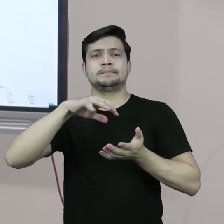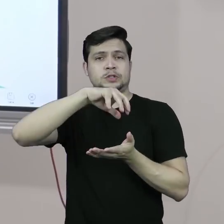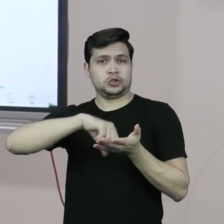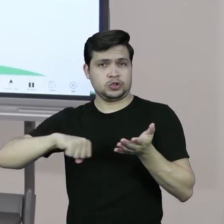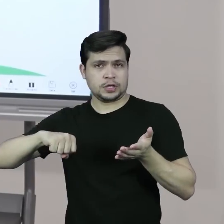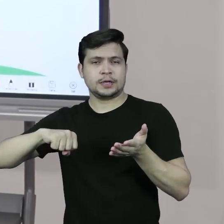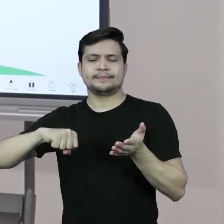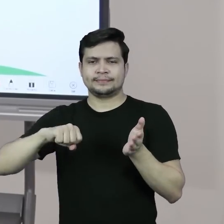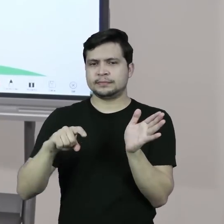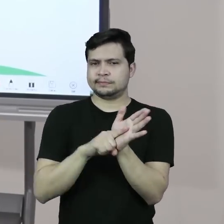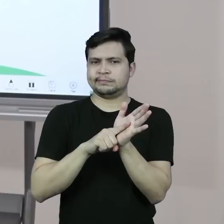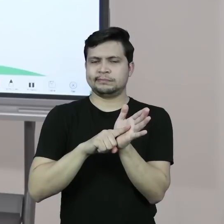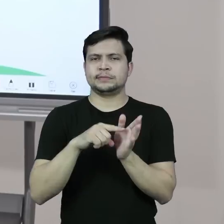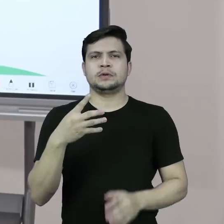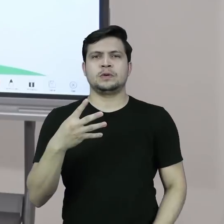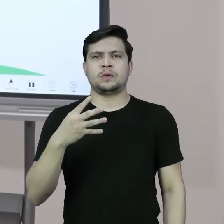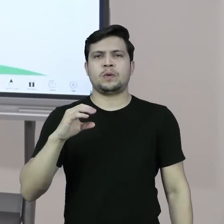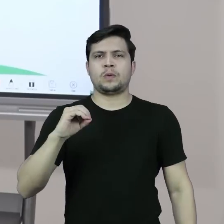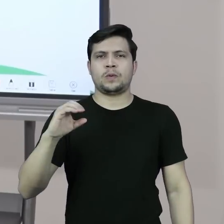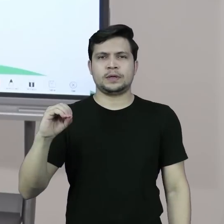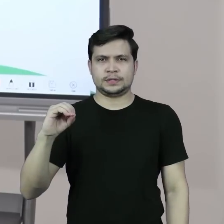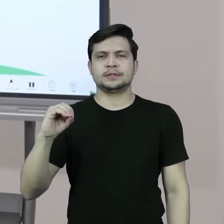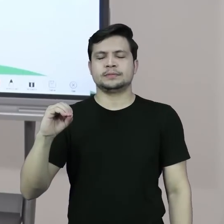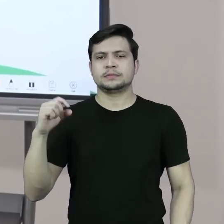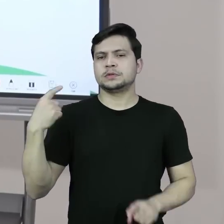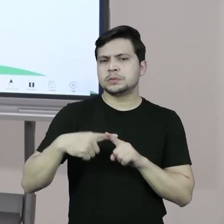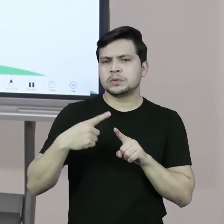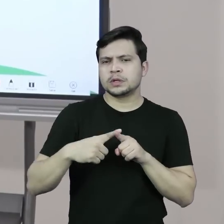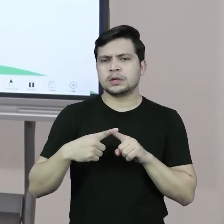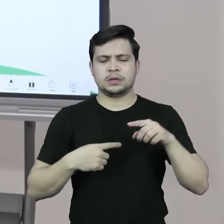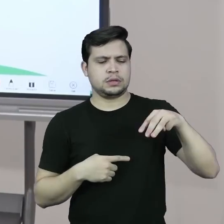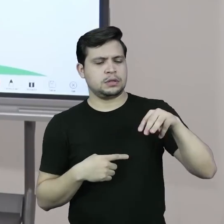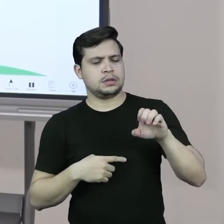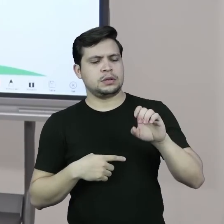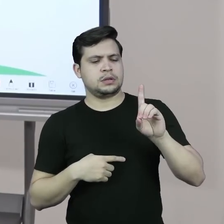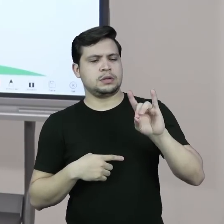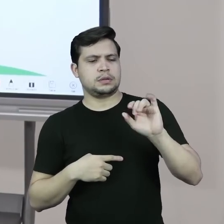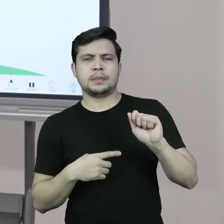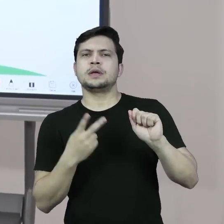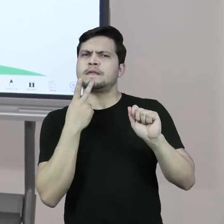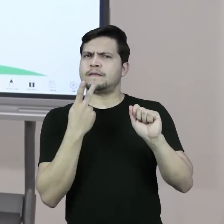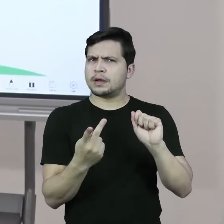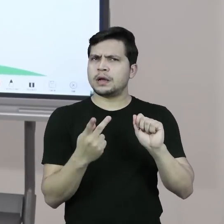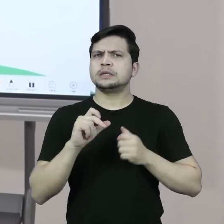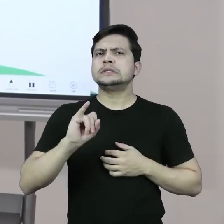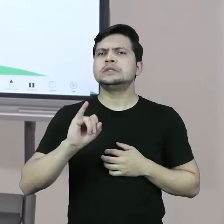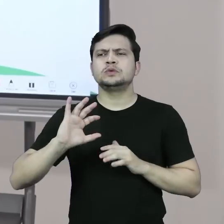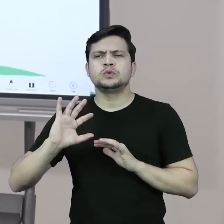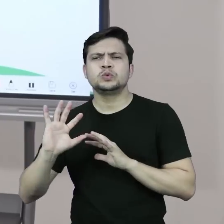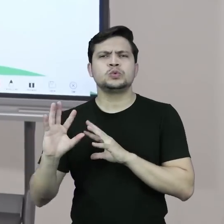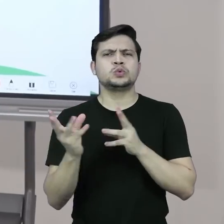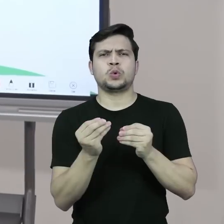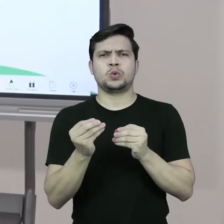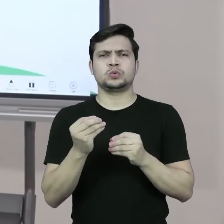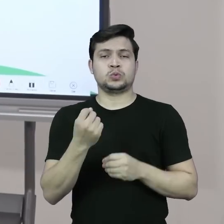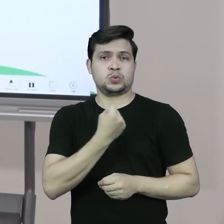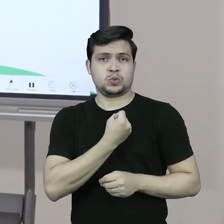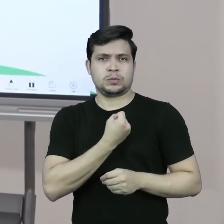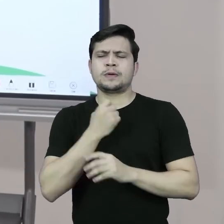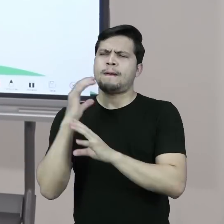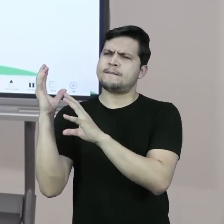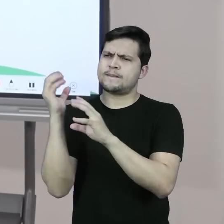todos os 3 franquias, todos vão ter 3 valores para ser somados. Só que a gente não vai somar. Se a gente analisar